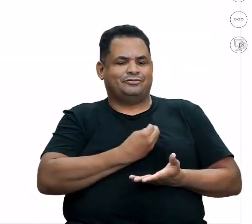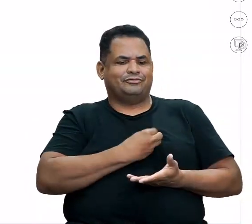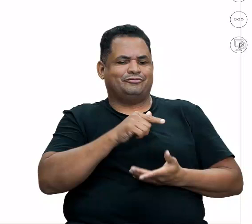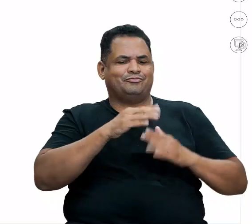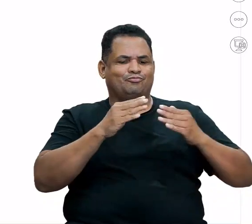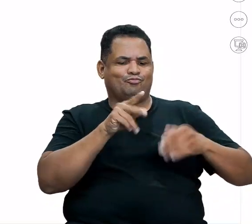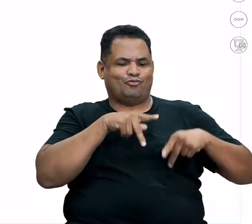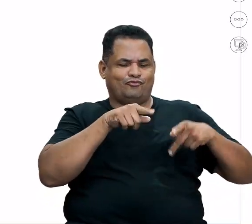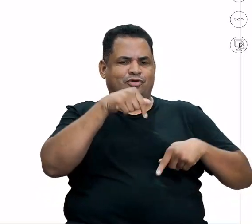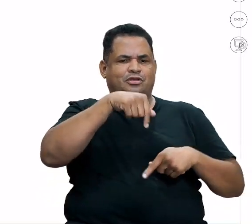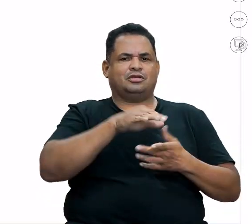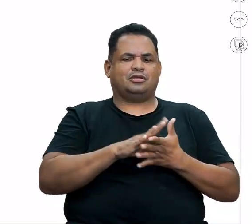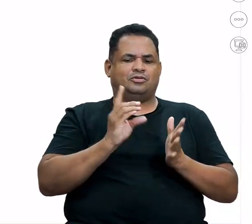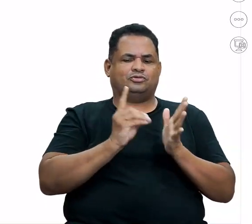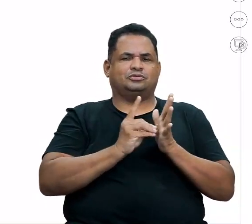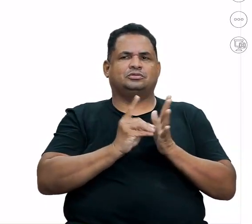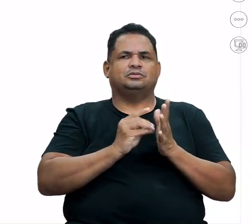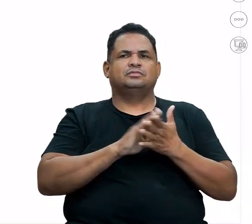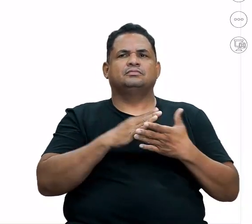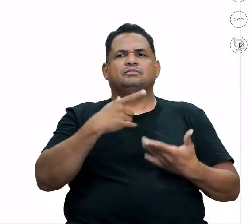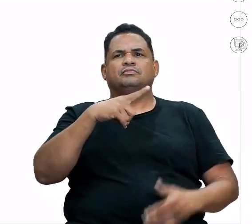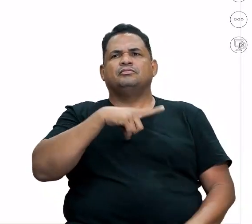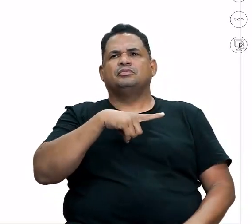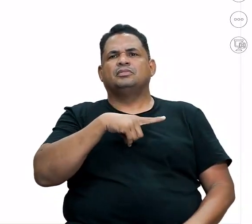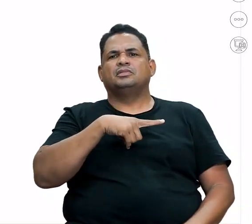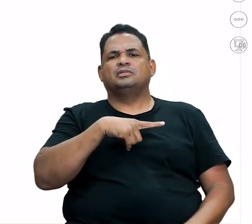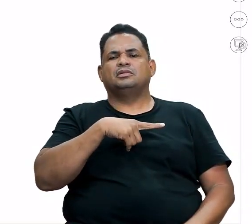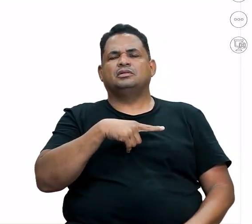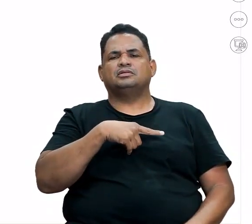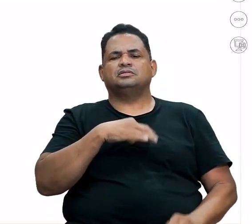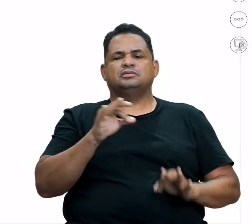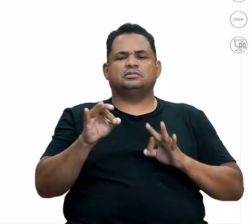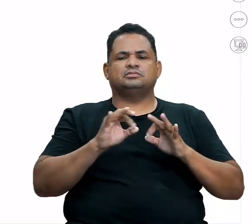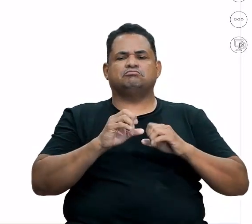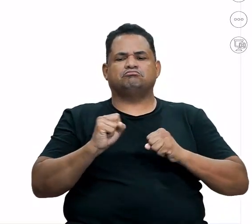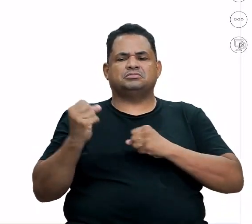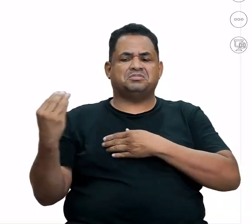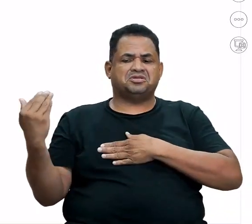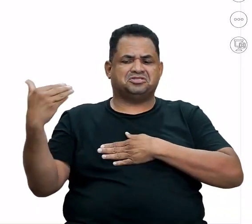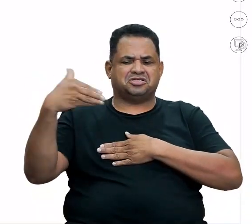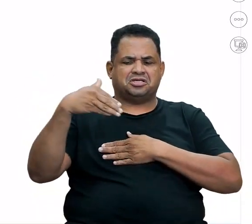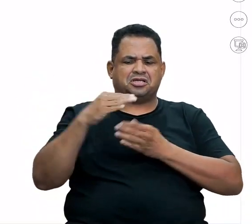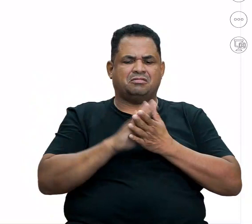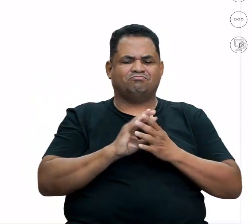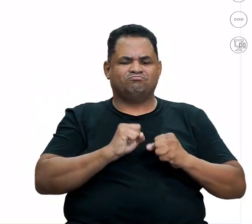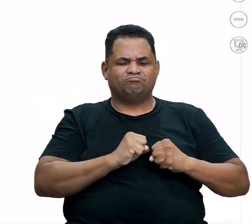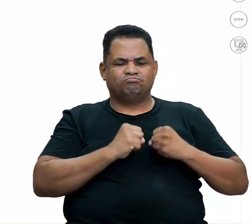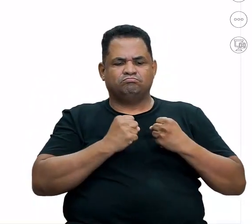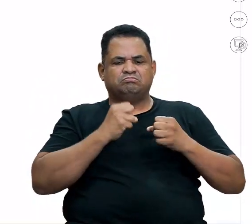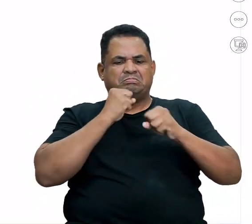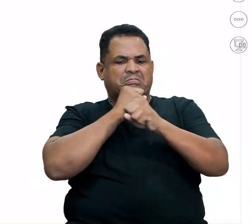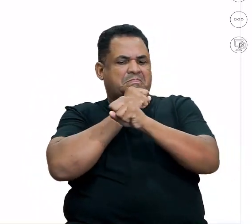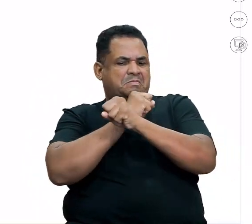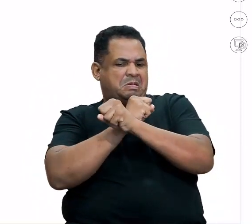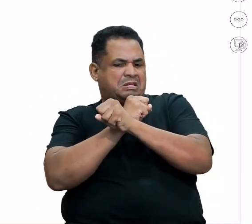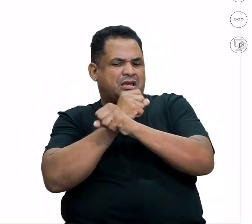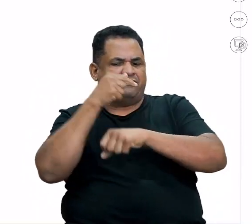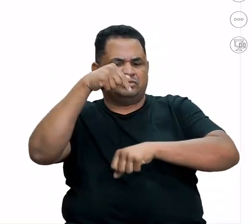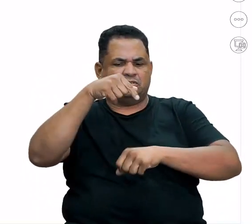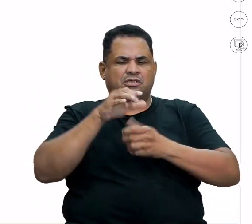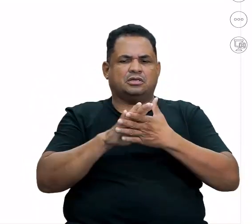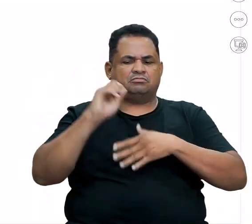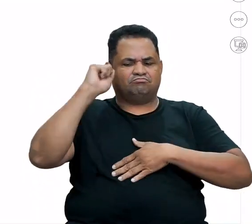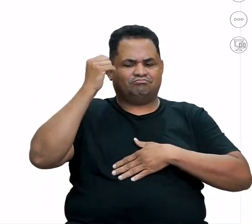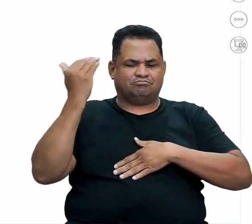E trouxeram, né, os negros forçadamente, ali do continente africano. Então,